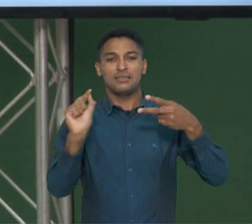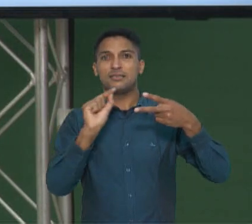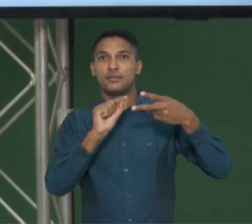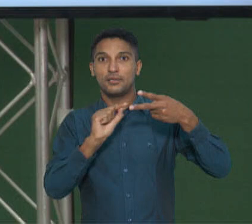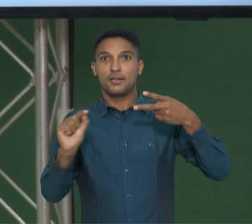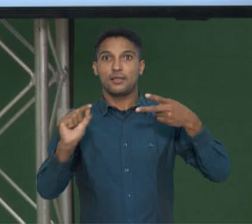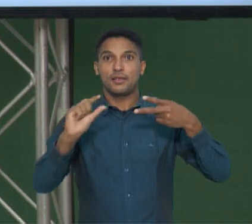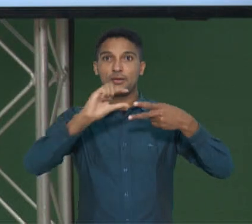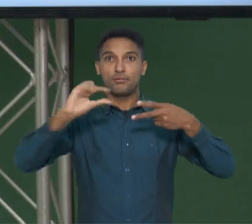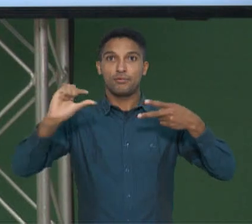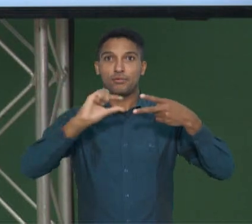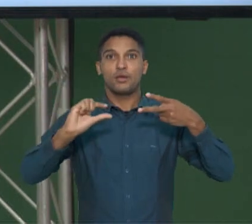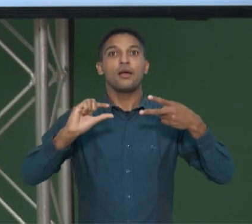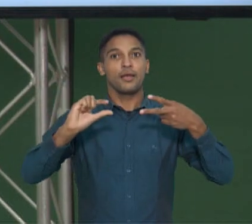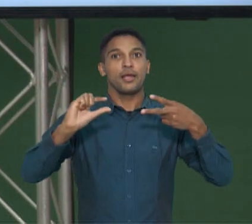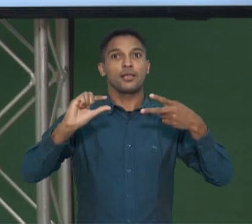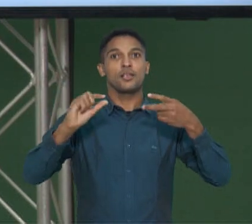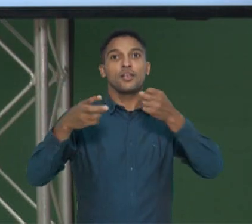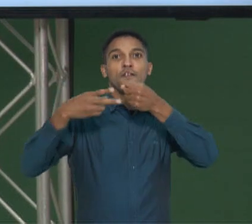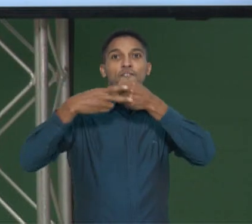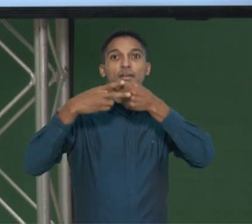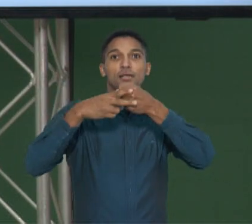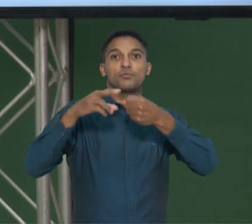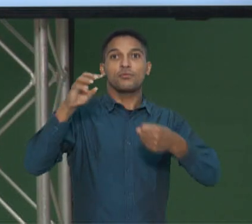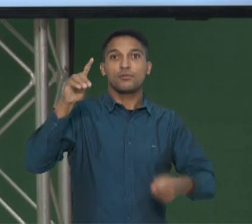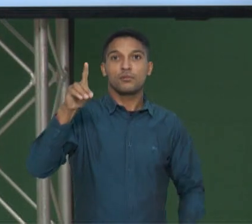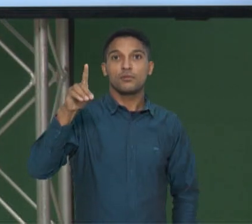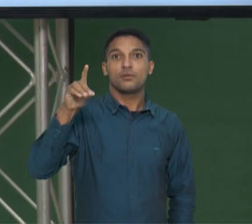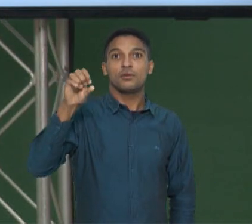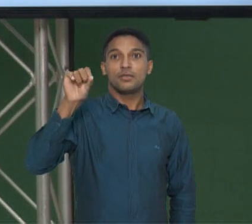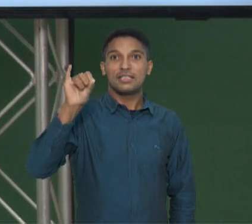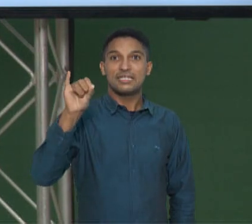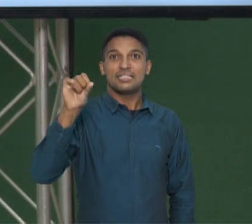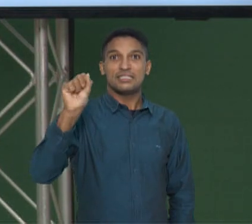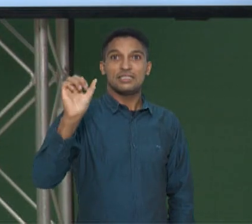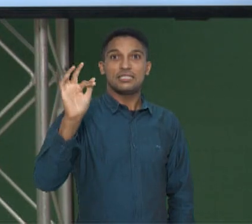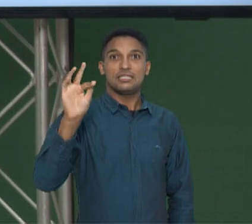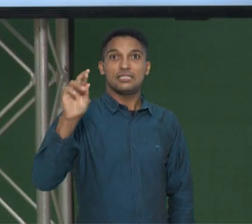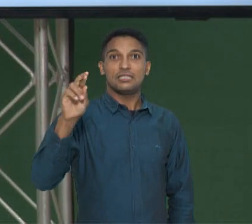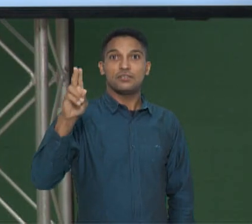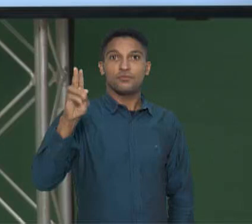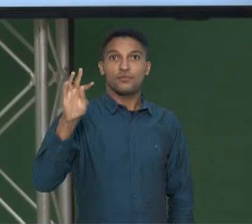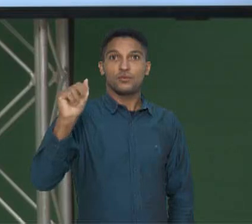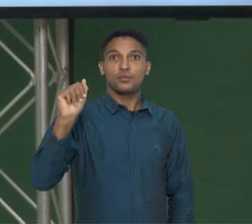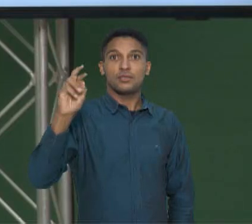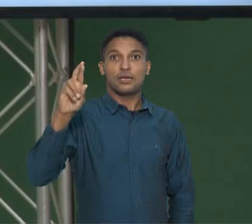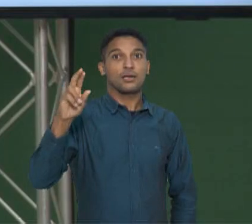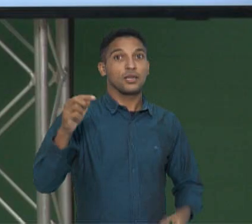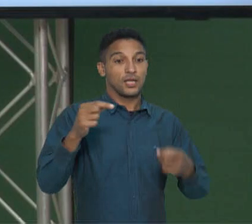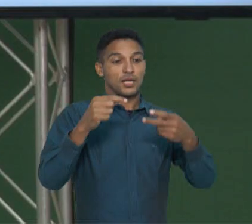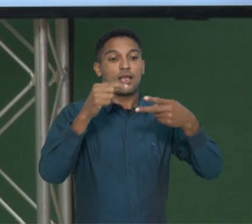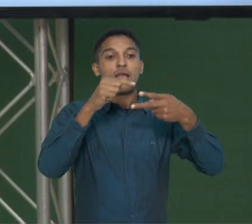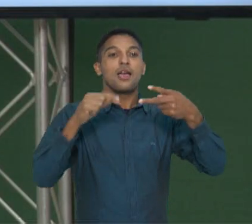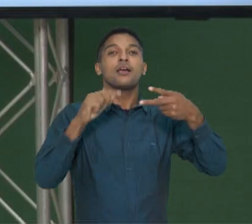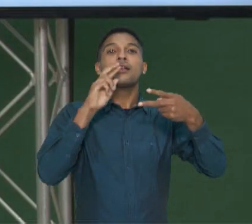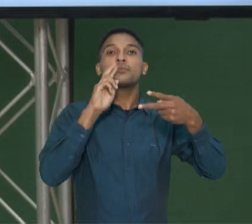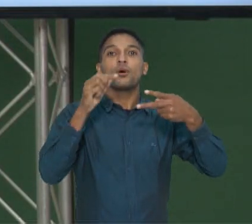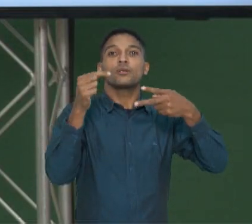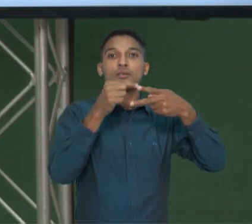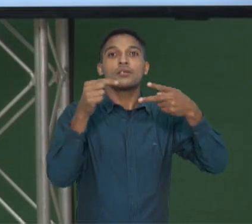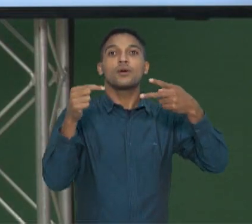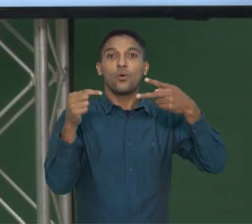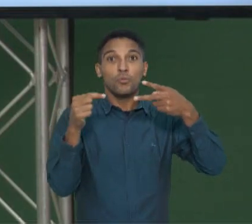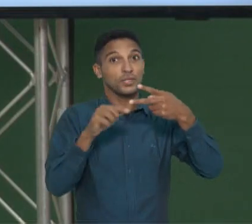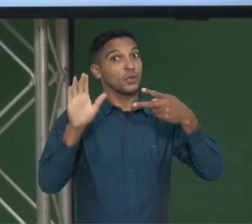o conceito do verbo desfrutar. Tomem cuidado, tá? Inclusive, aqui o